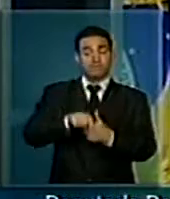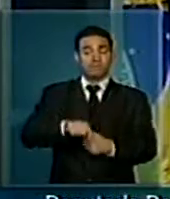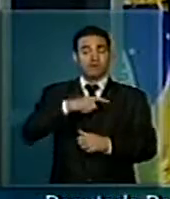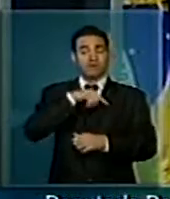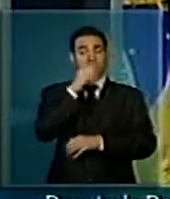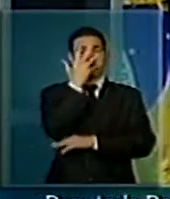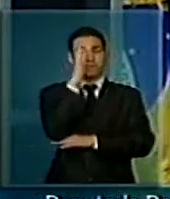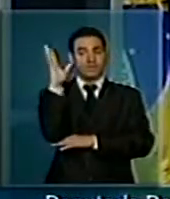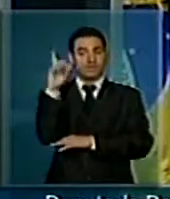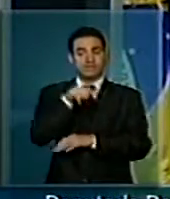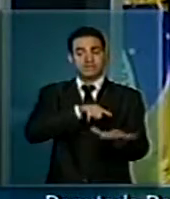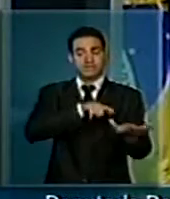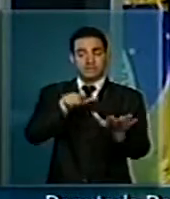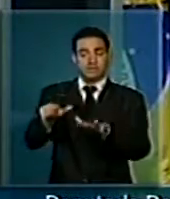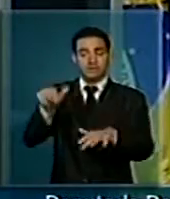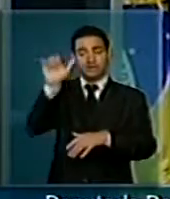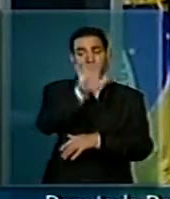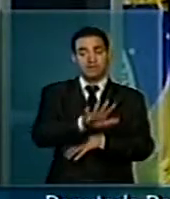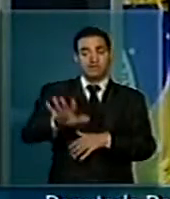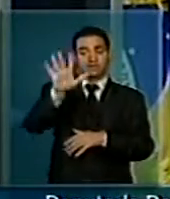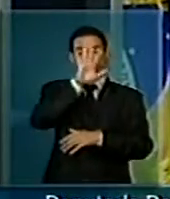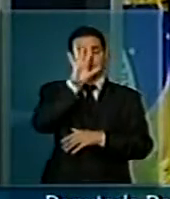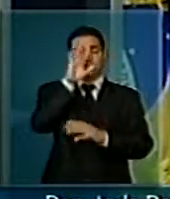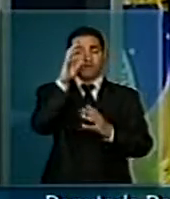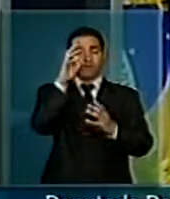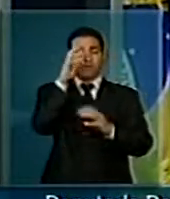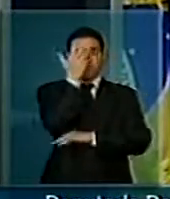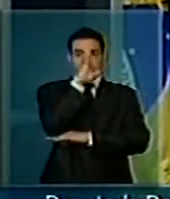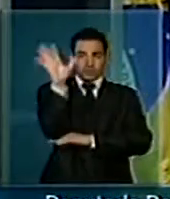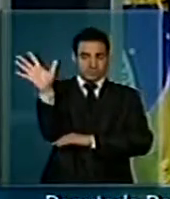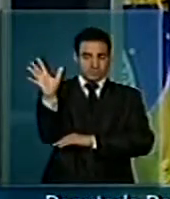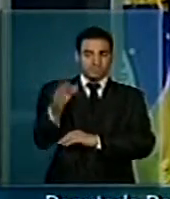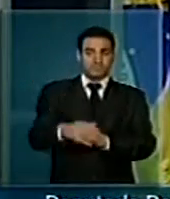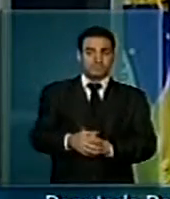Ambiente, a Semana Nacional do Meio Ambiente.